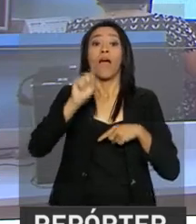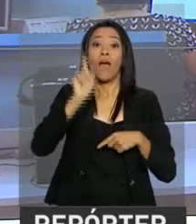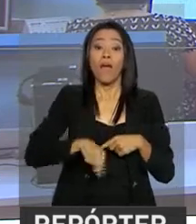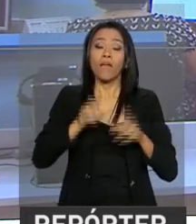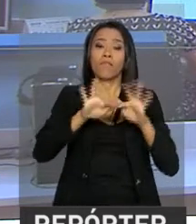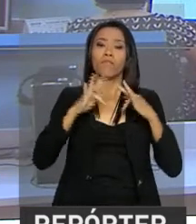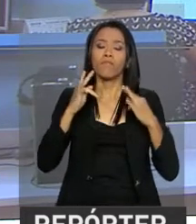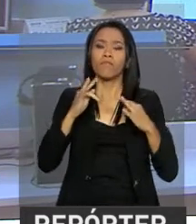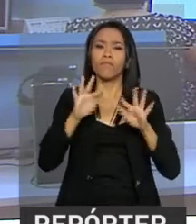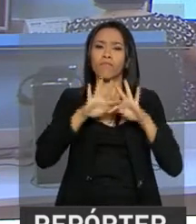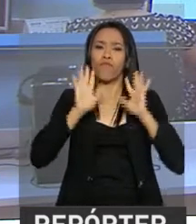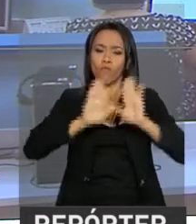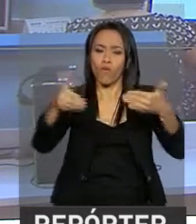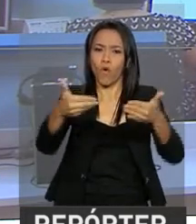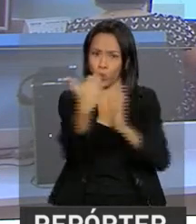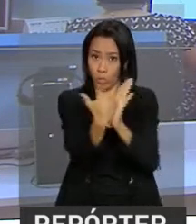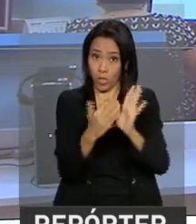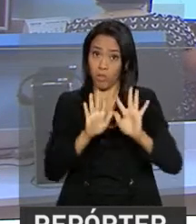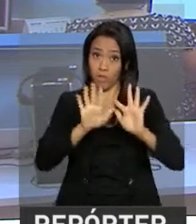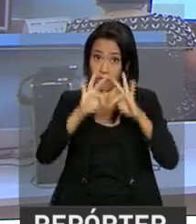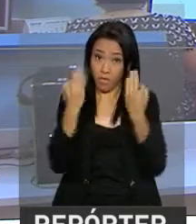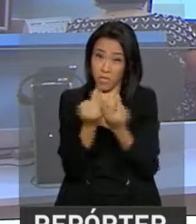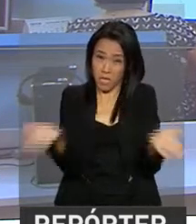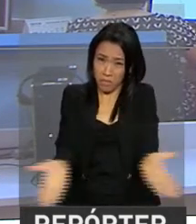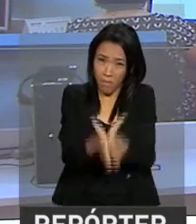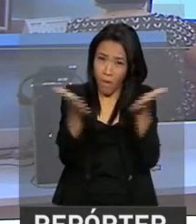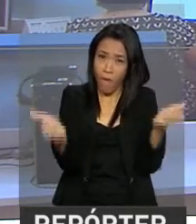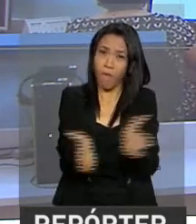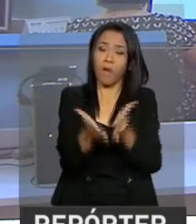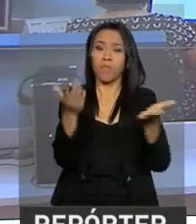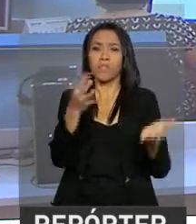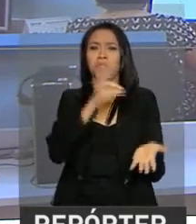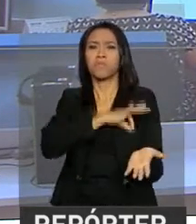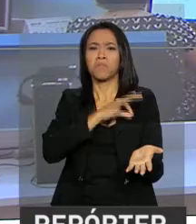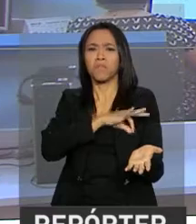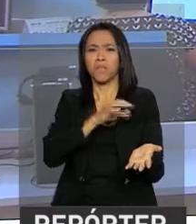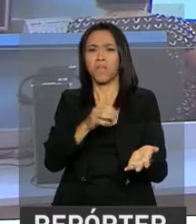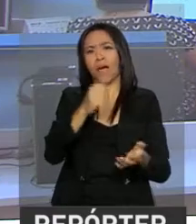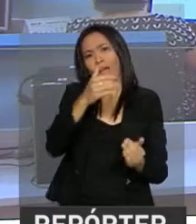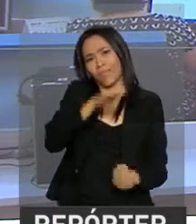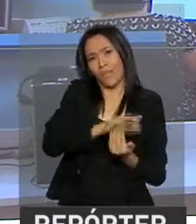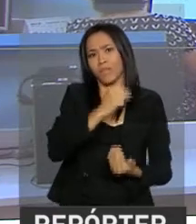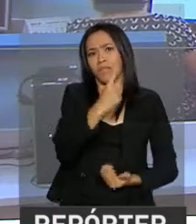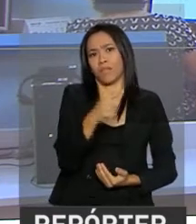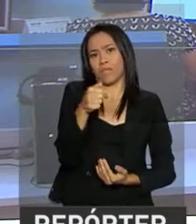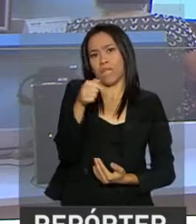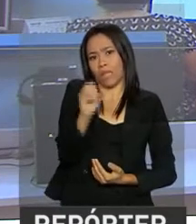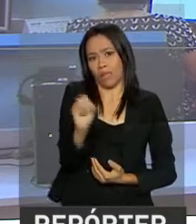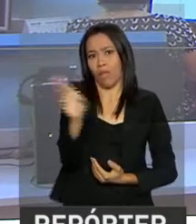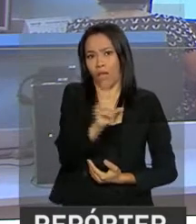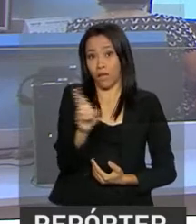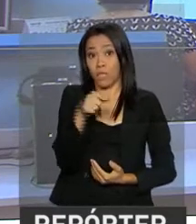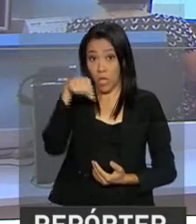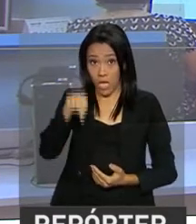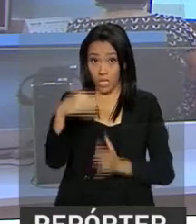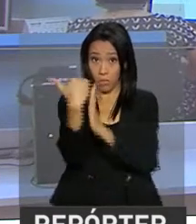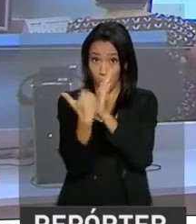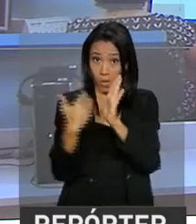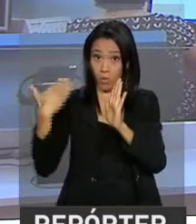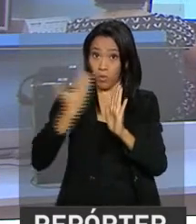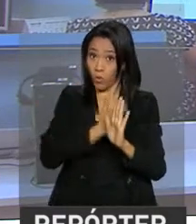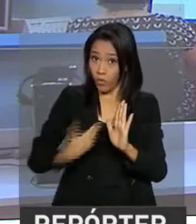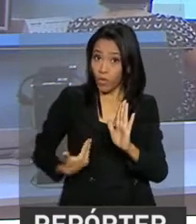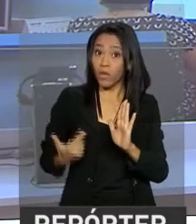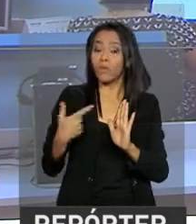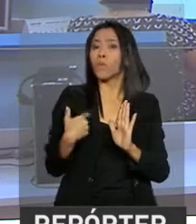para famílias pobres e extremamente pobres com renda per capita mensal de até 170 reais o programa recebe em